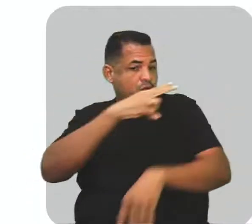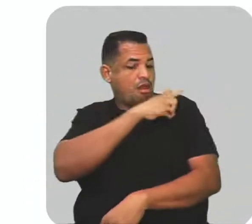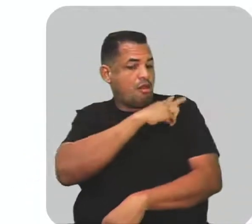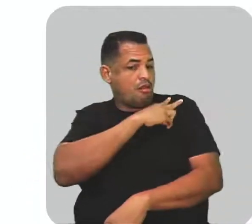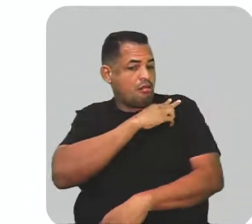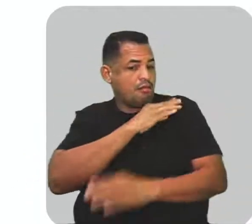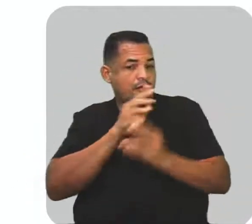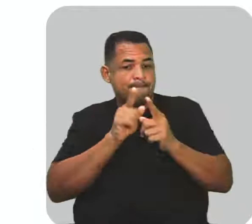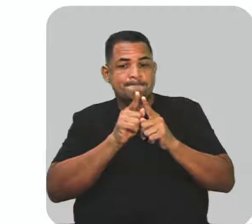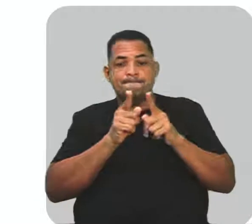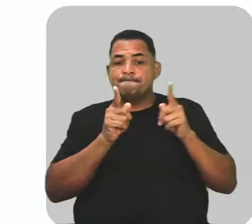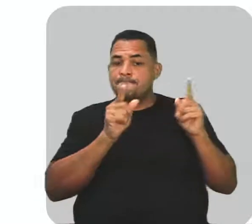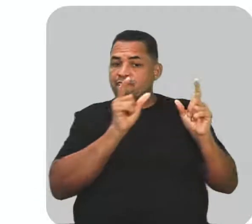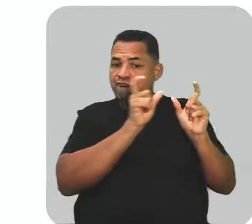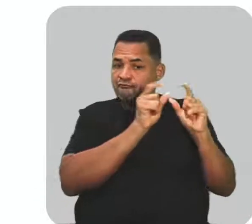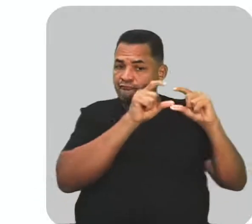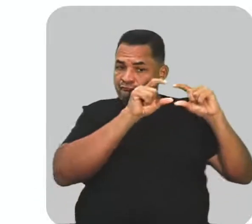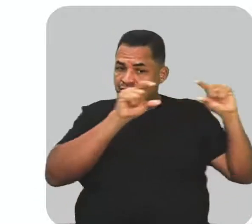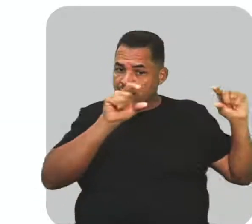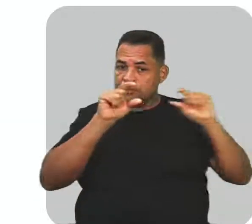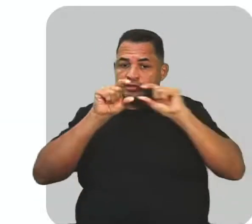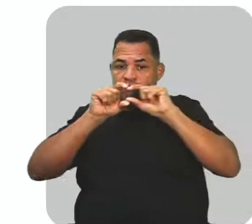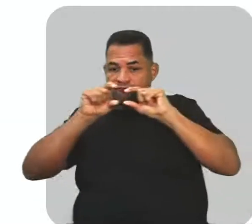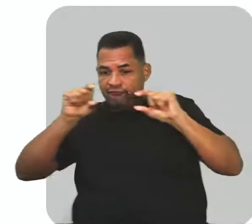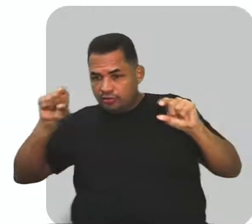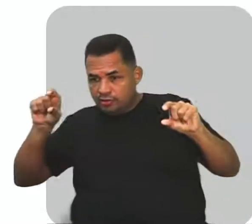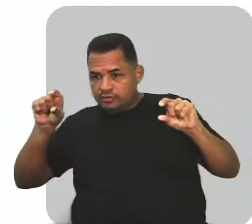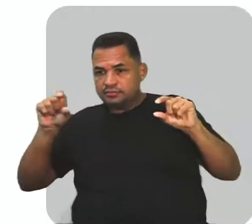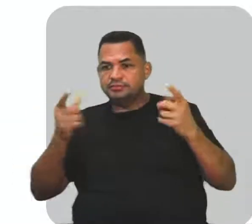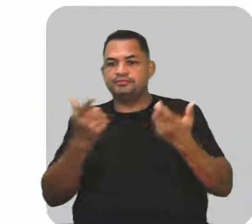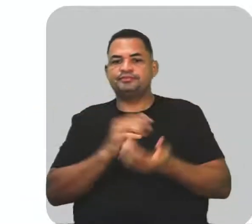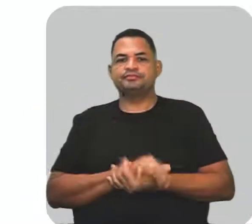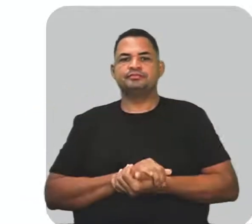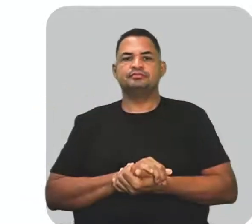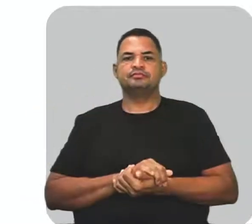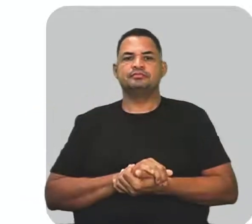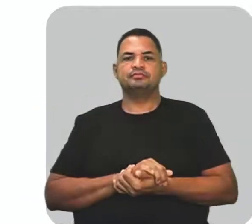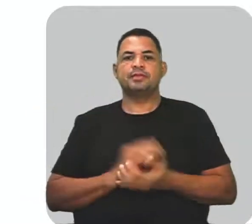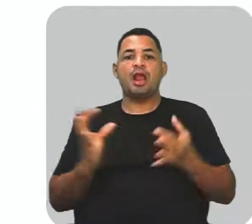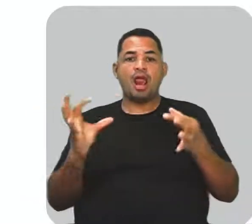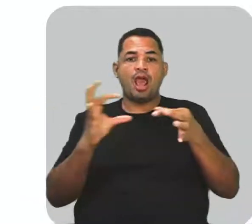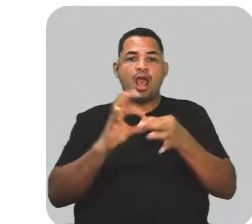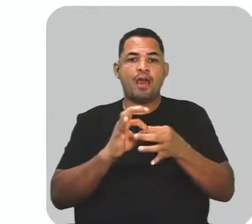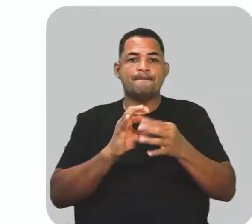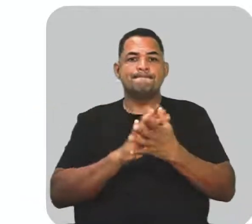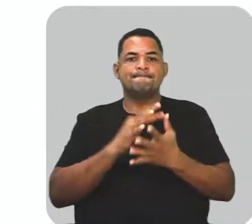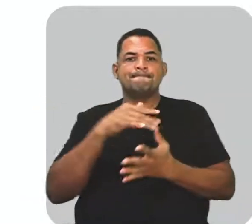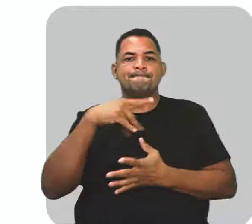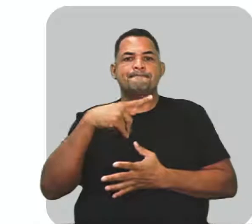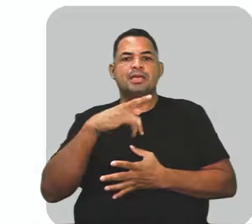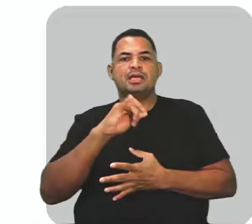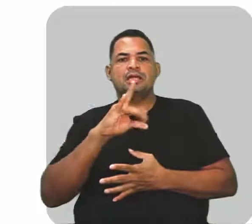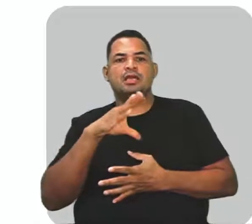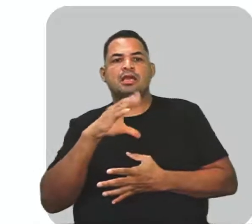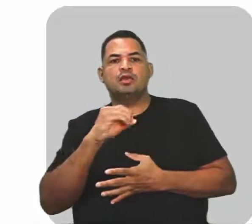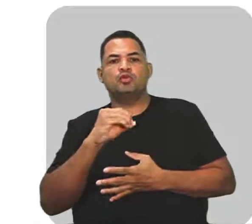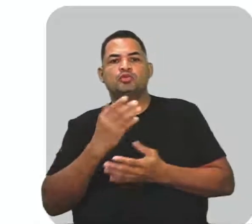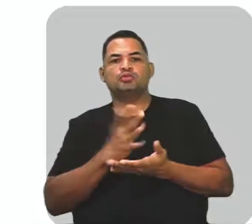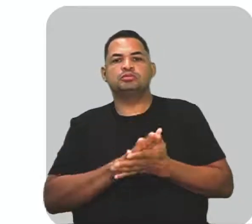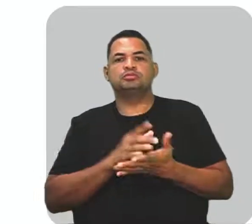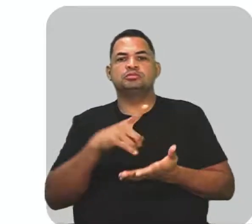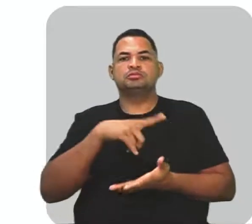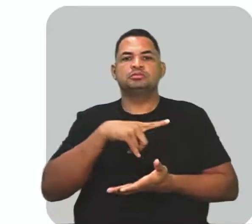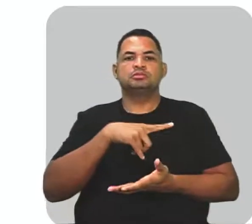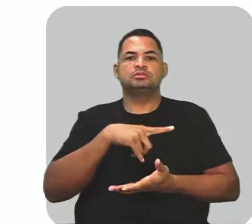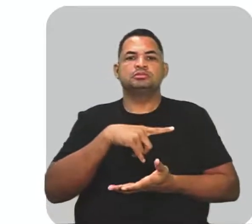o período. Vamos lá? Vamos recordar? Vamos estudar período. Muito bem. O período, ele se dá em torno